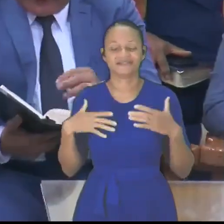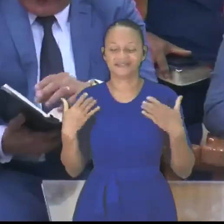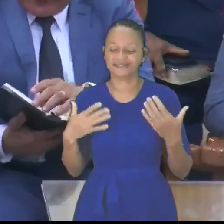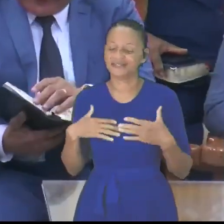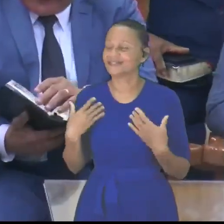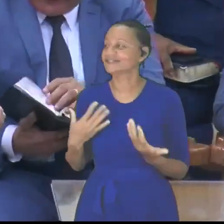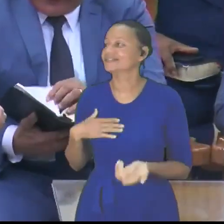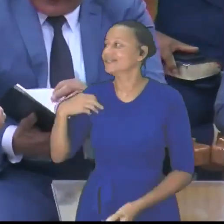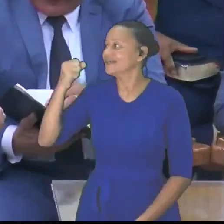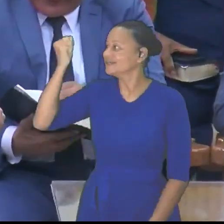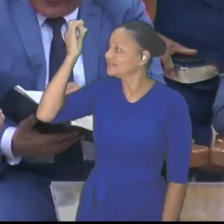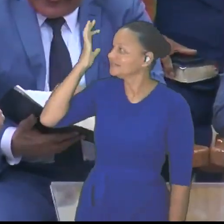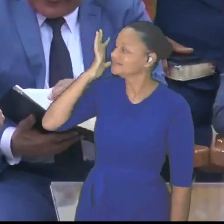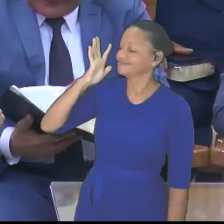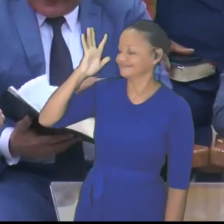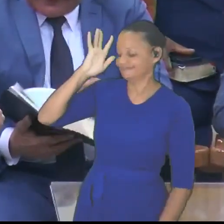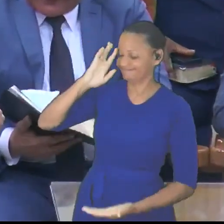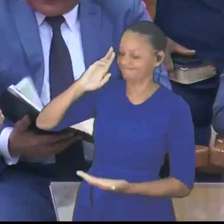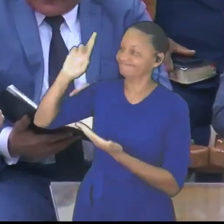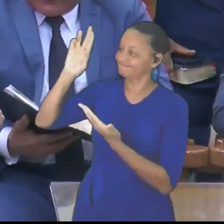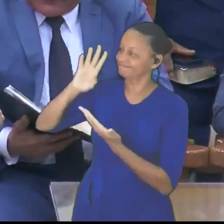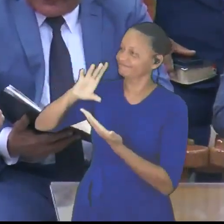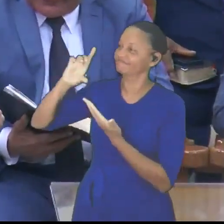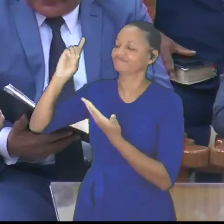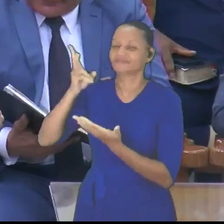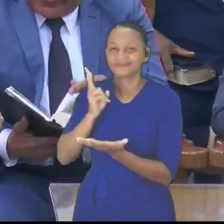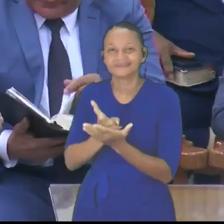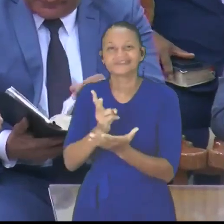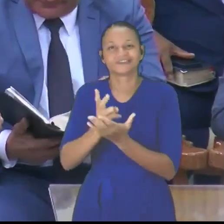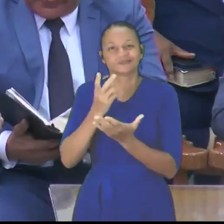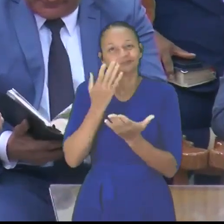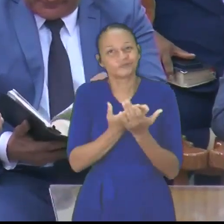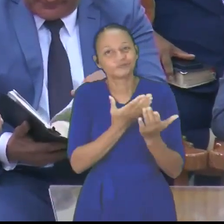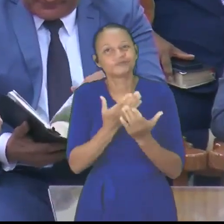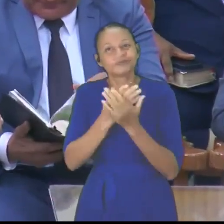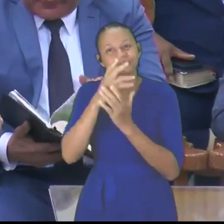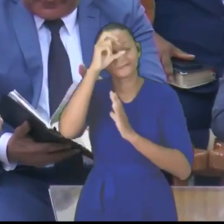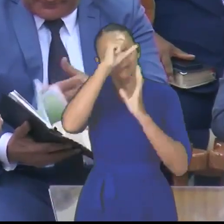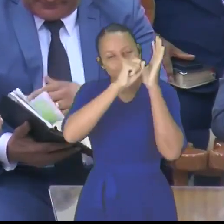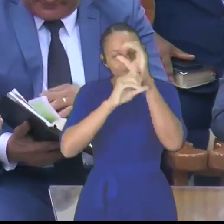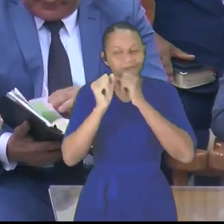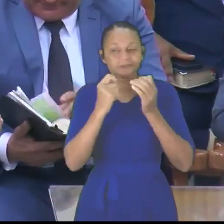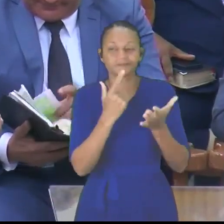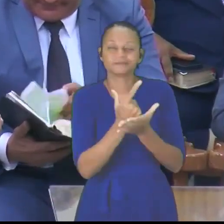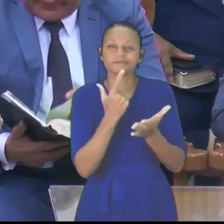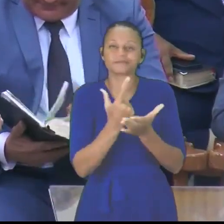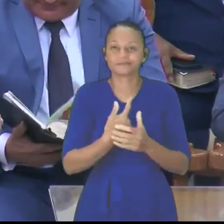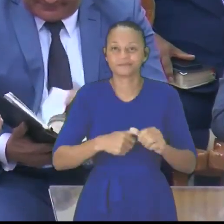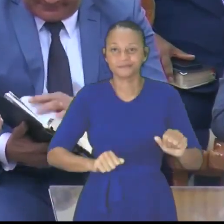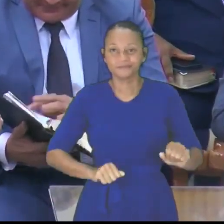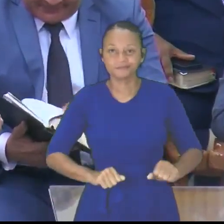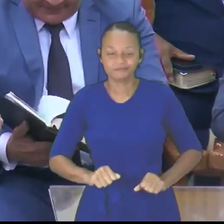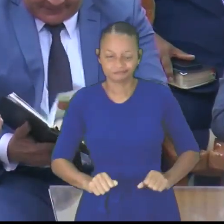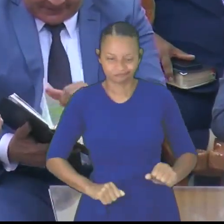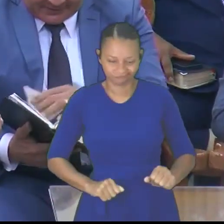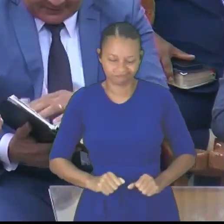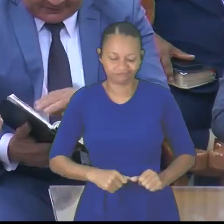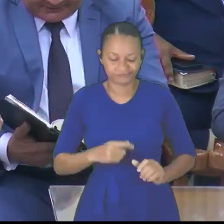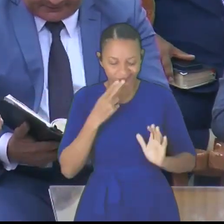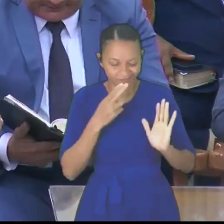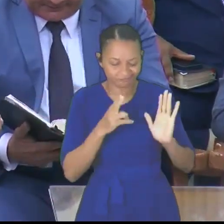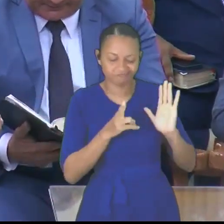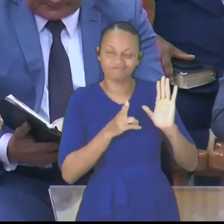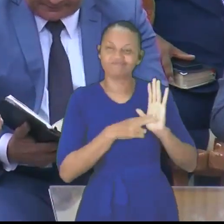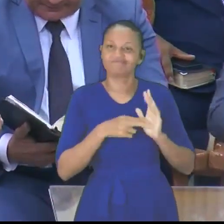de Deus, meditando e aprendendo em Atos dos Apóstolos. Eu confesso aos irmãos que eu